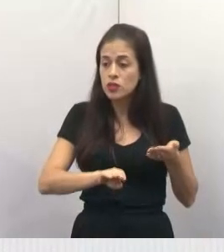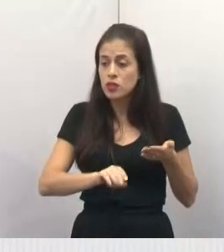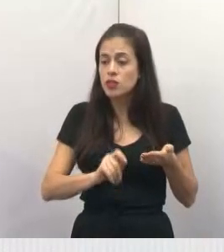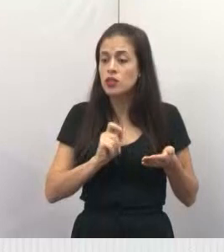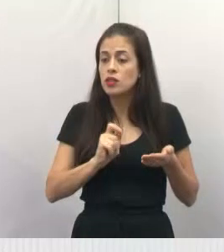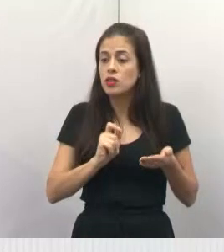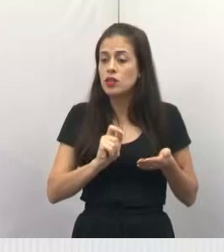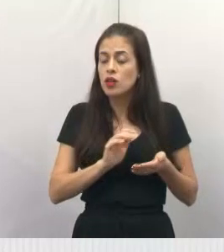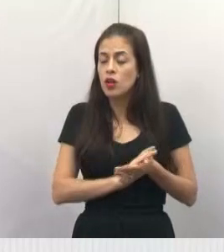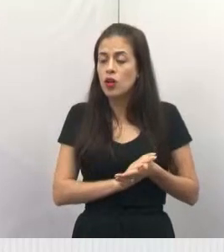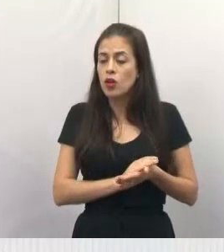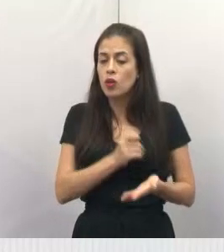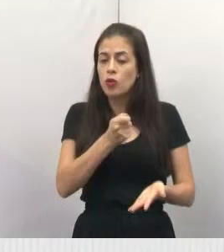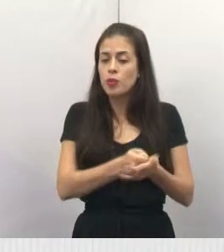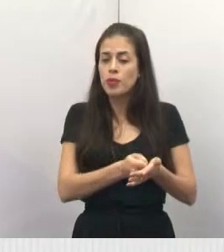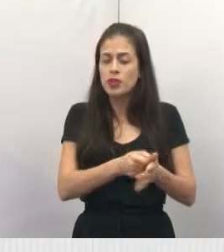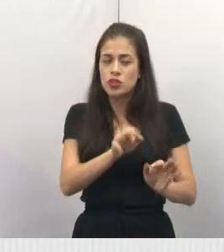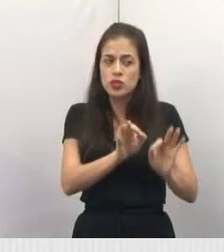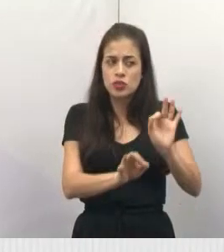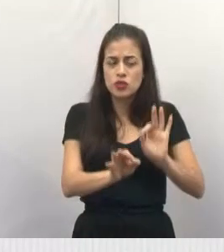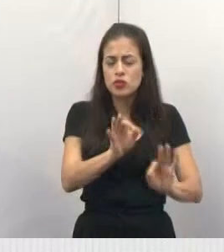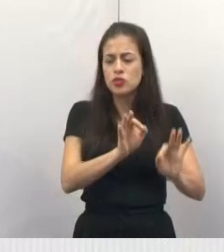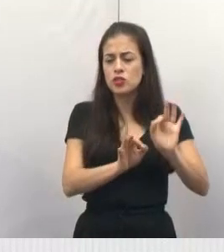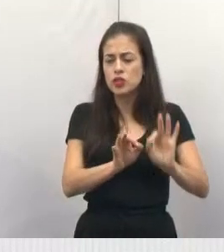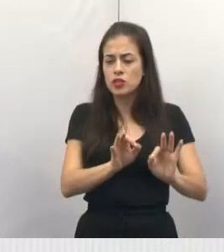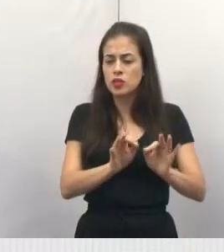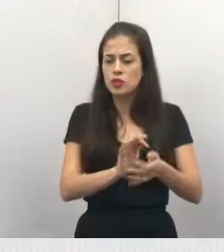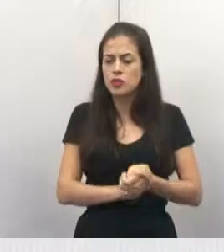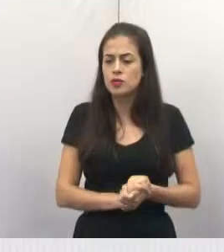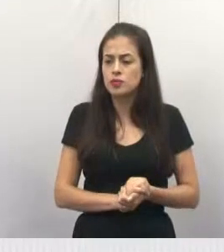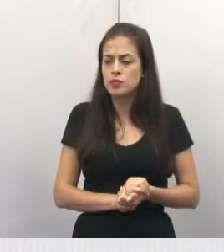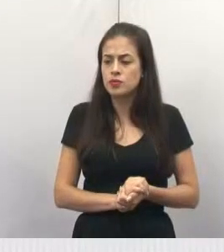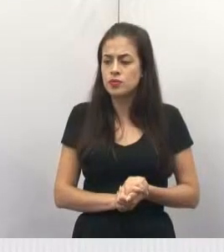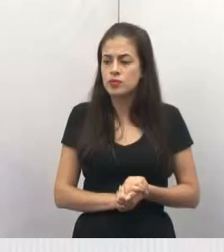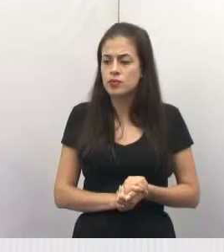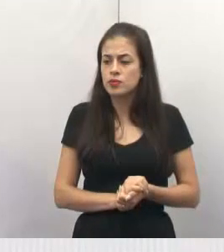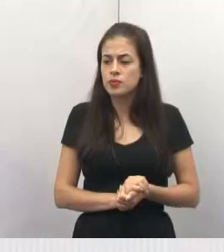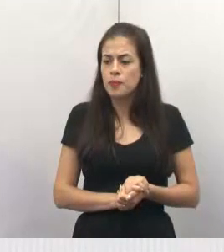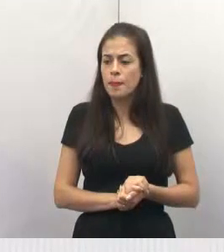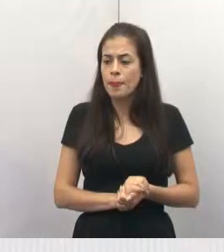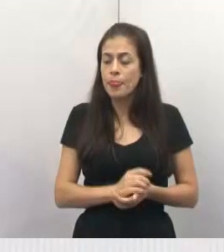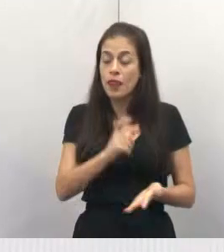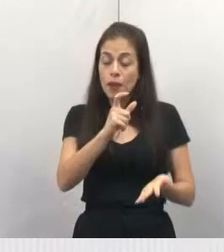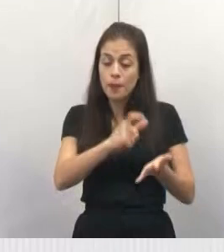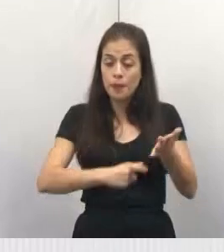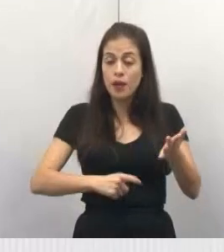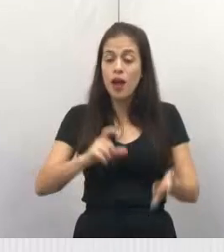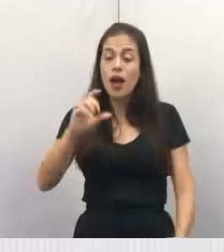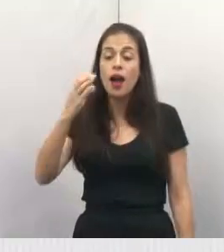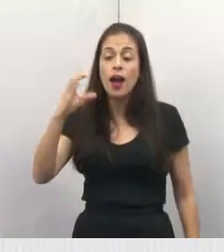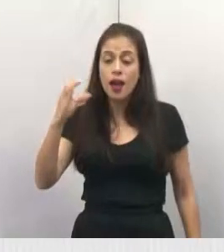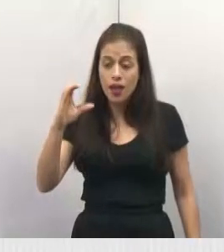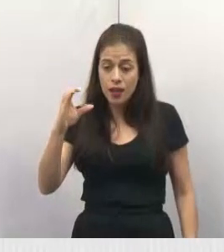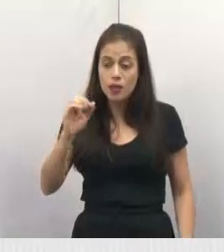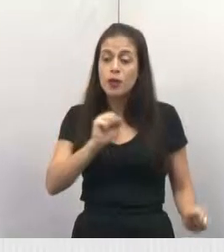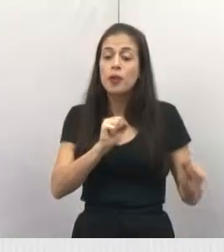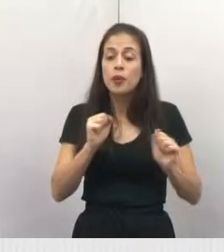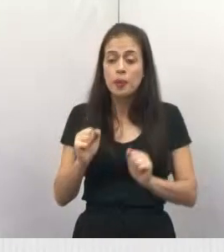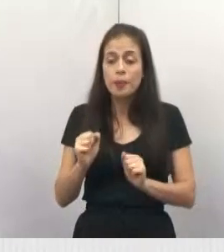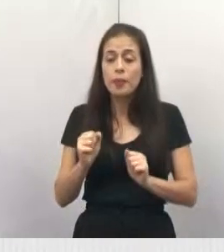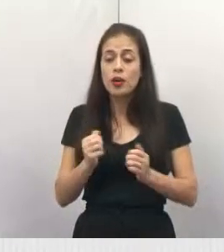de cobrança judicial e protesto de títulos. Na modalidade crédito, os débitos poderão ser parcelados com